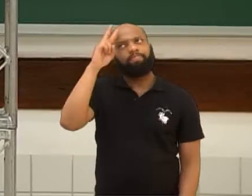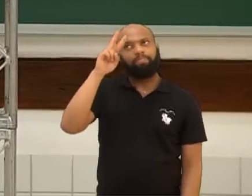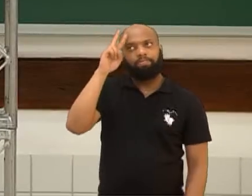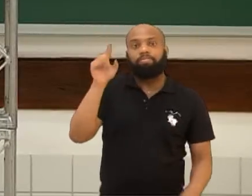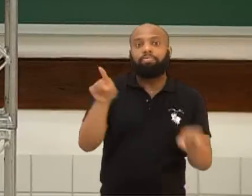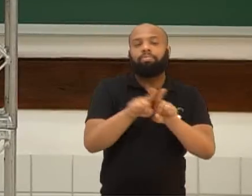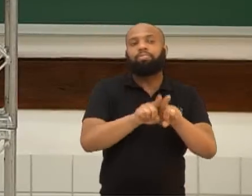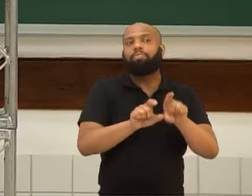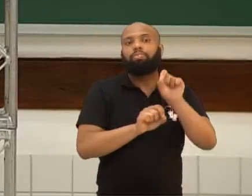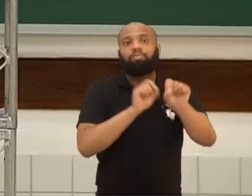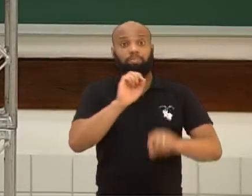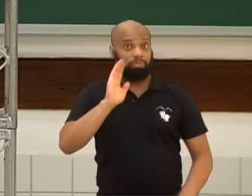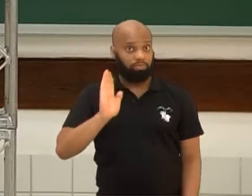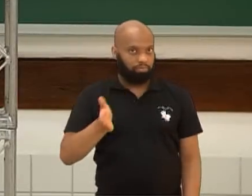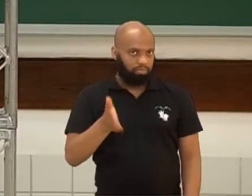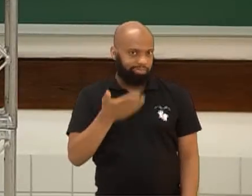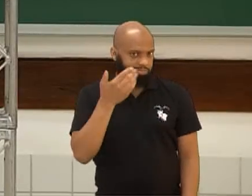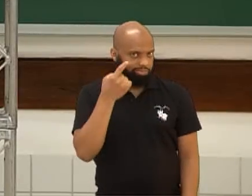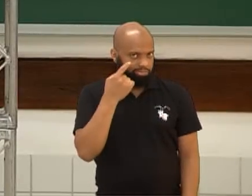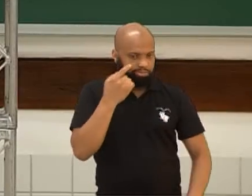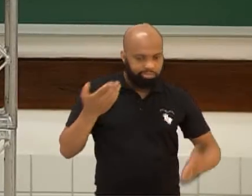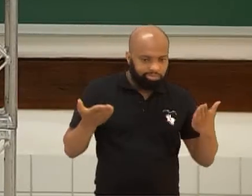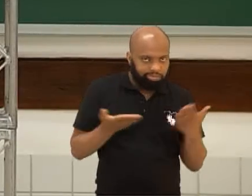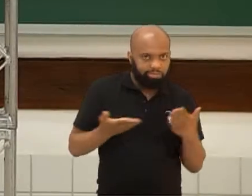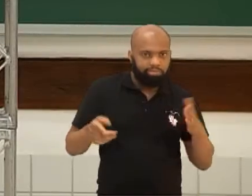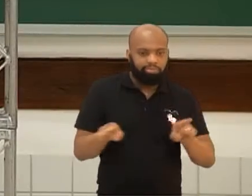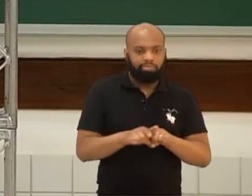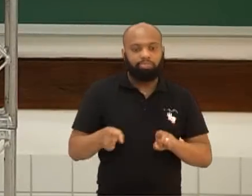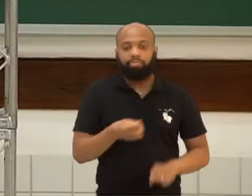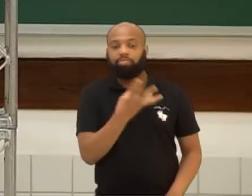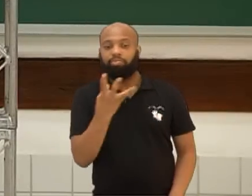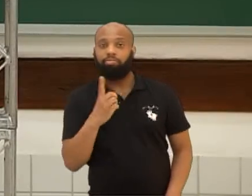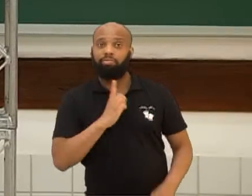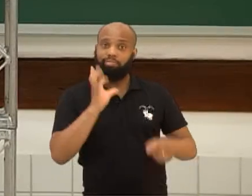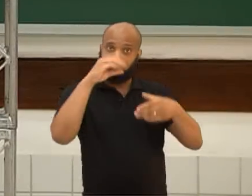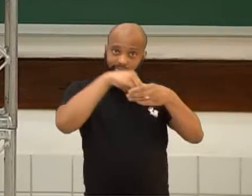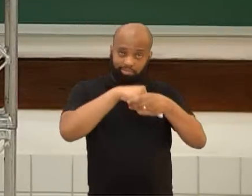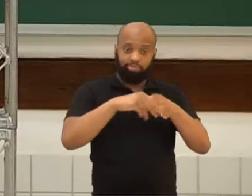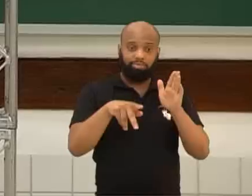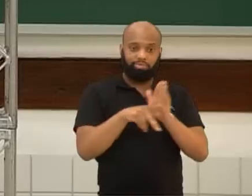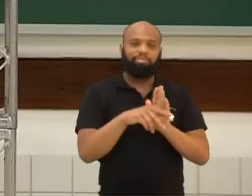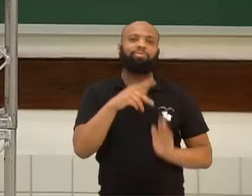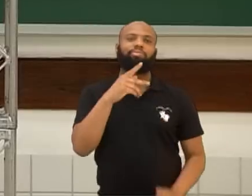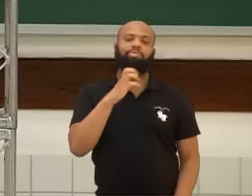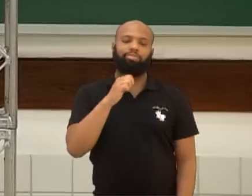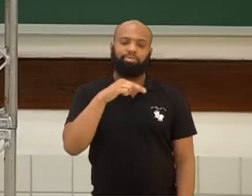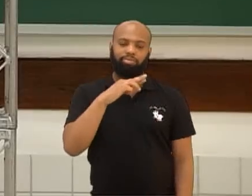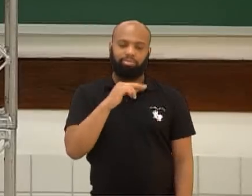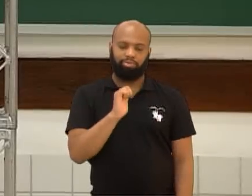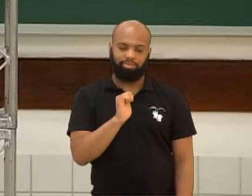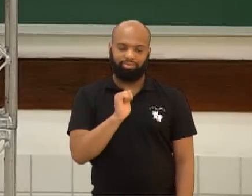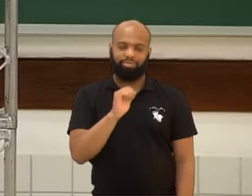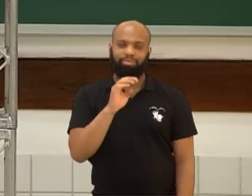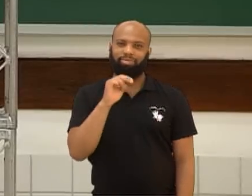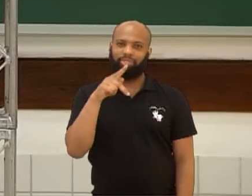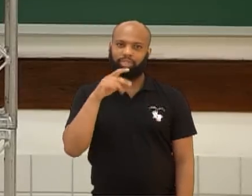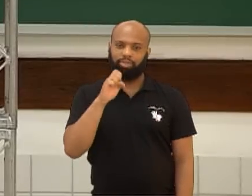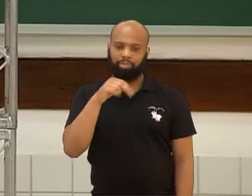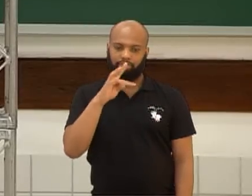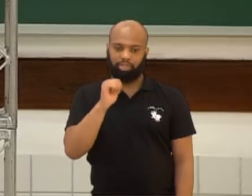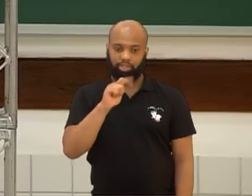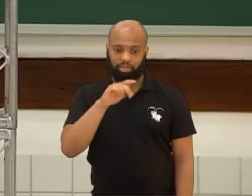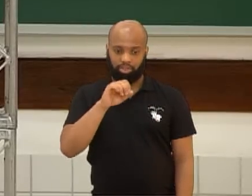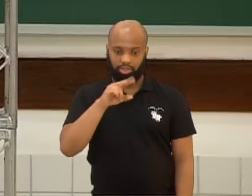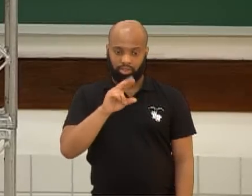fixar aquilo que a gente acabou de fazer, o exercício, que é quanto mede o ângulo interno do pentágono, né, que é 108 graus.